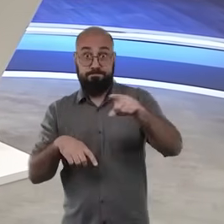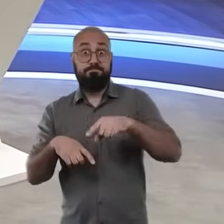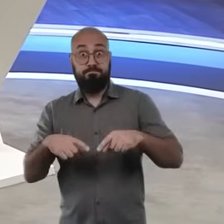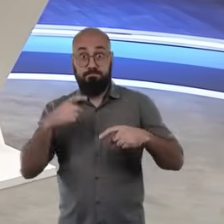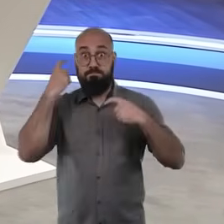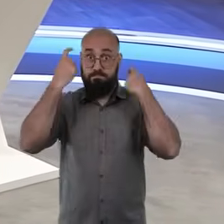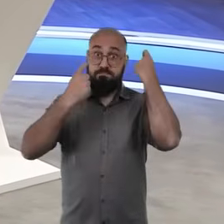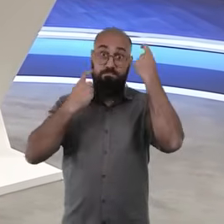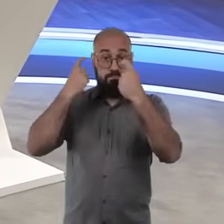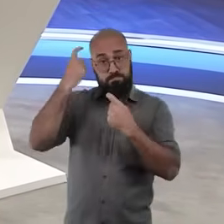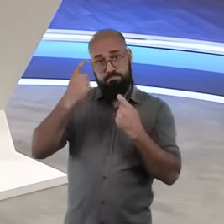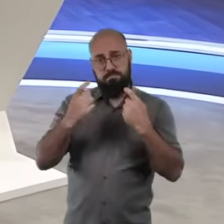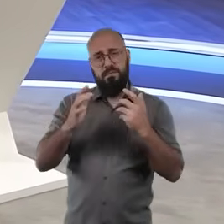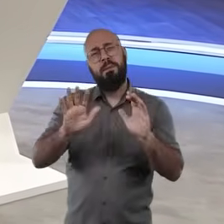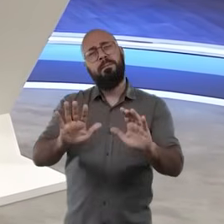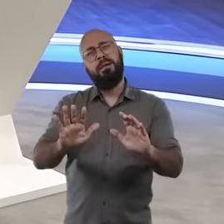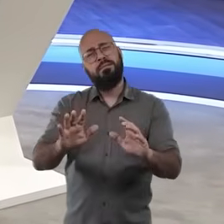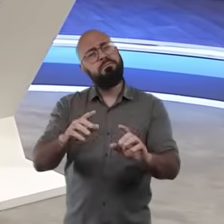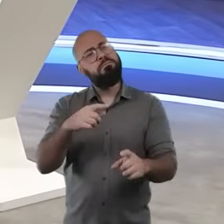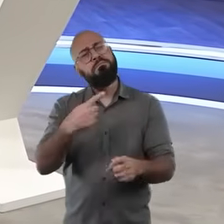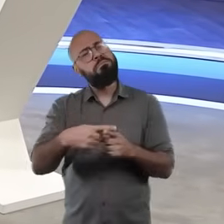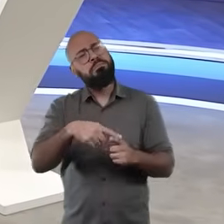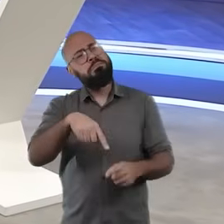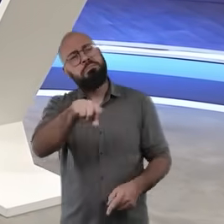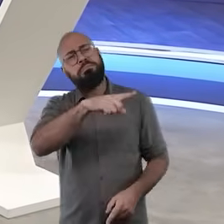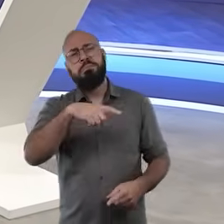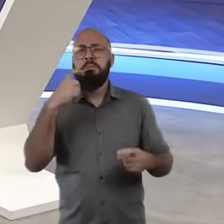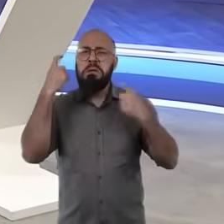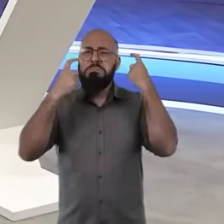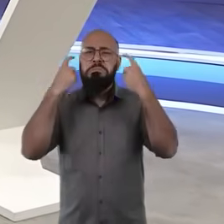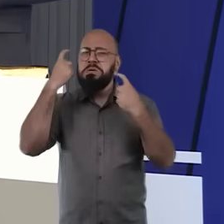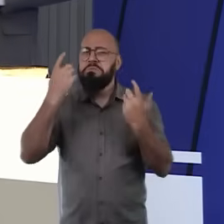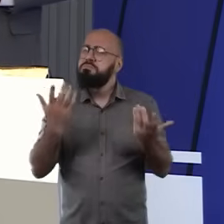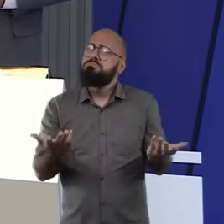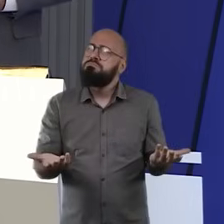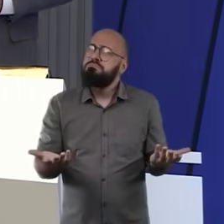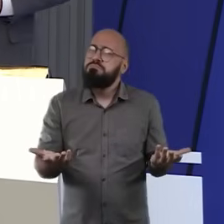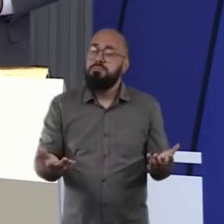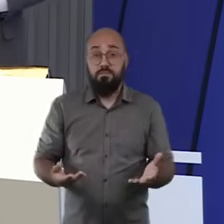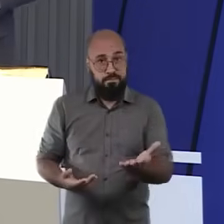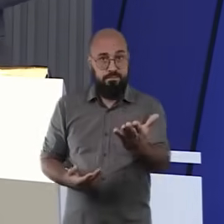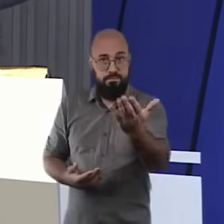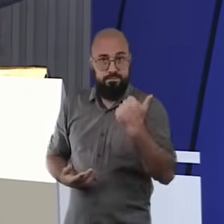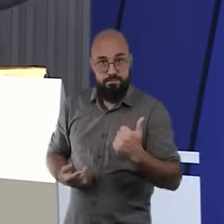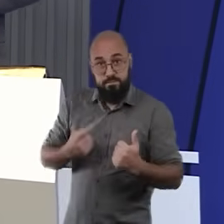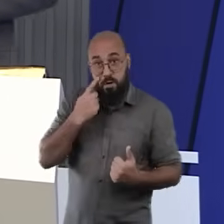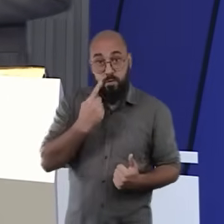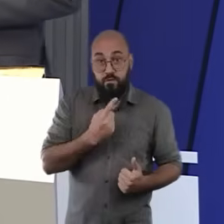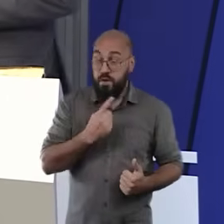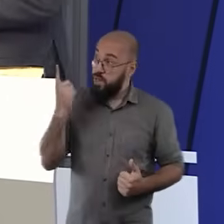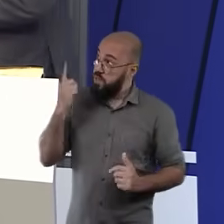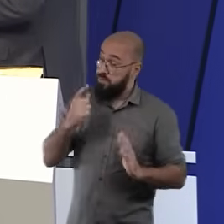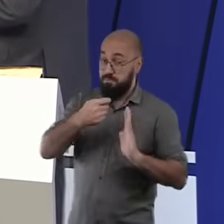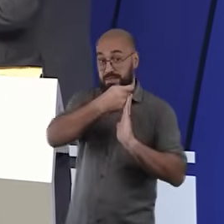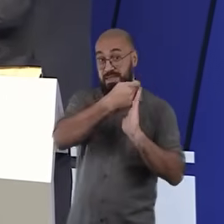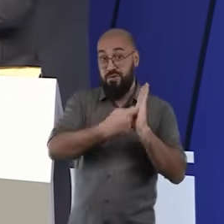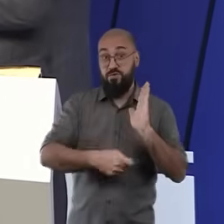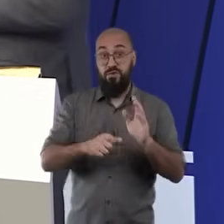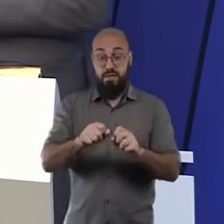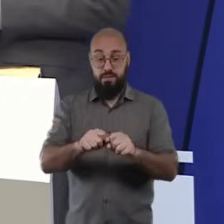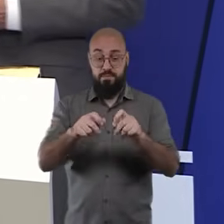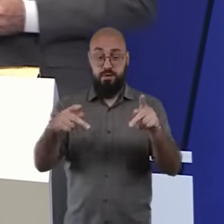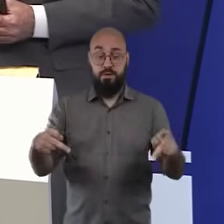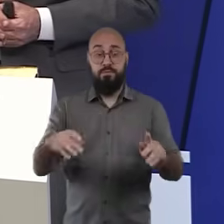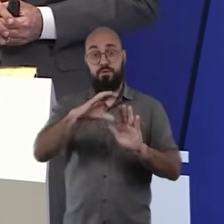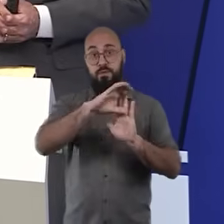vou te explicar por que existe esta preocupação. Venha comigo até o texto de